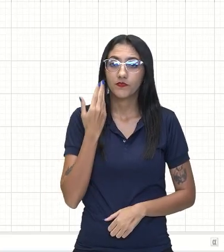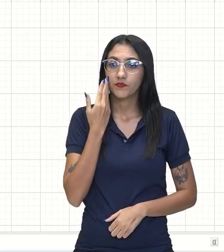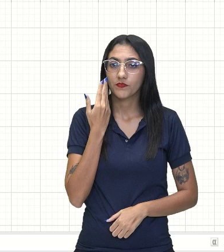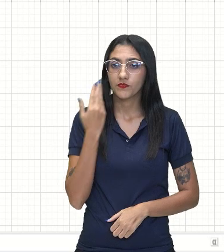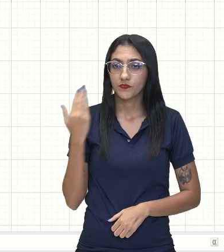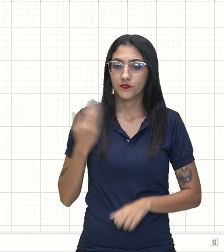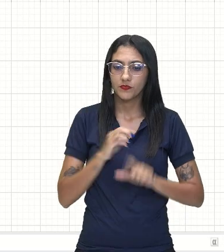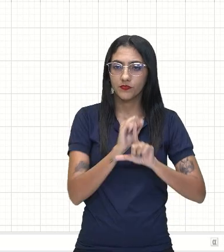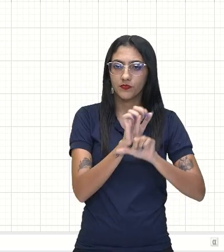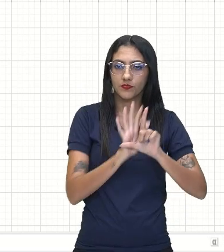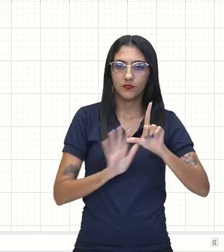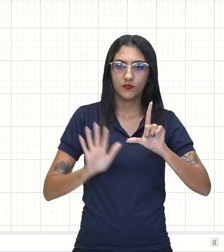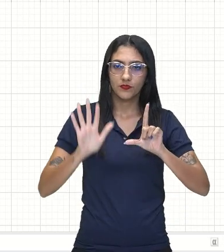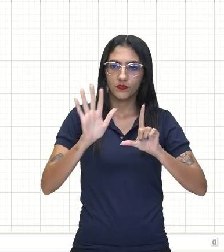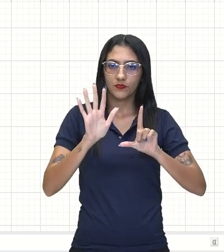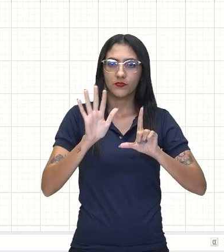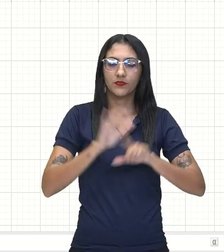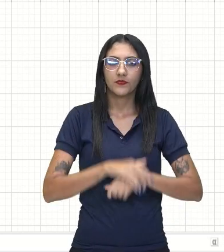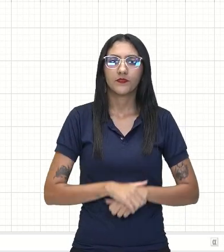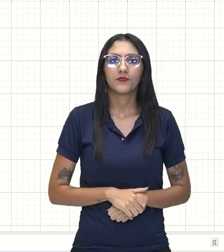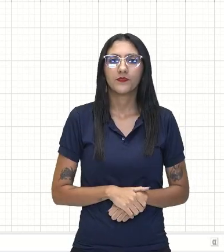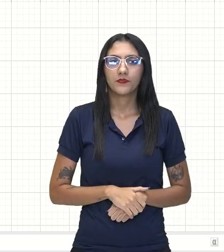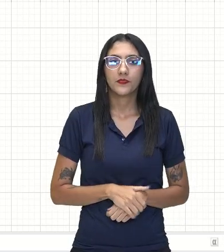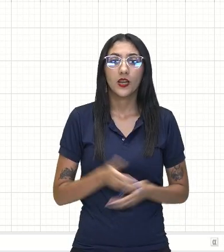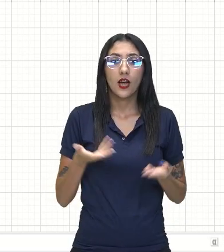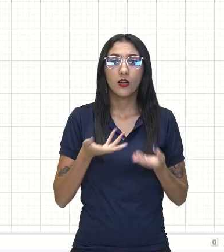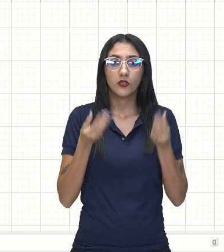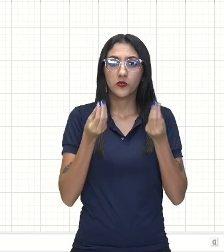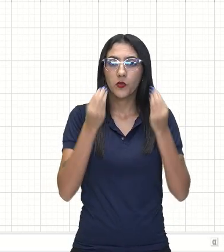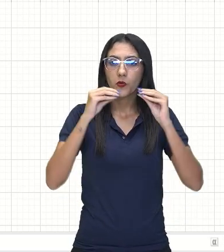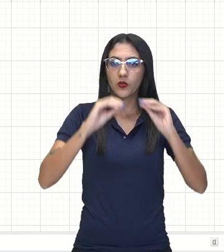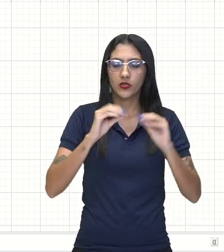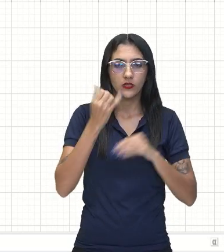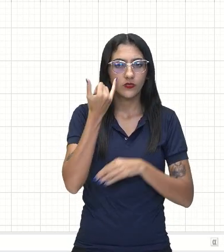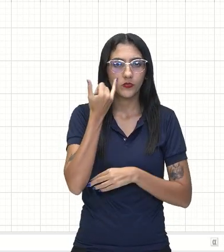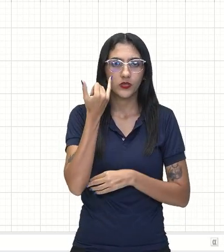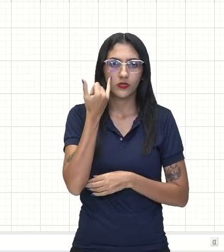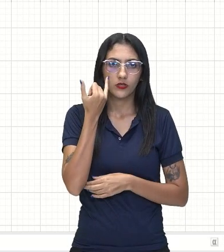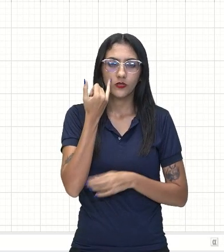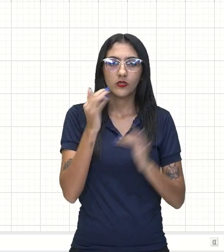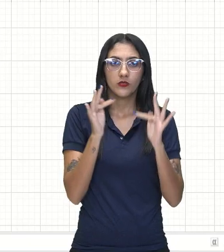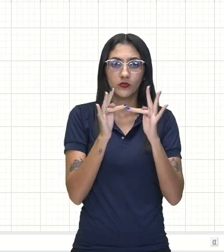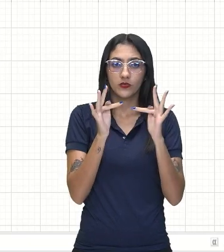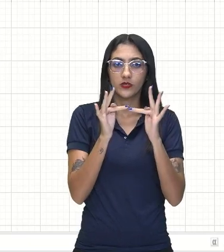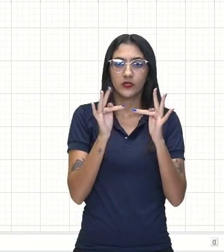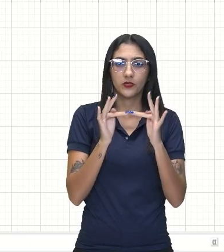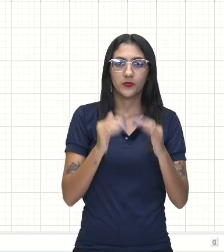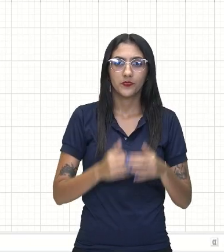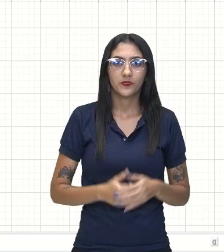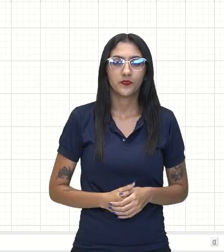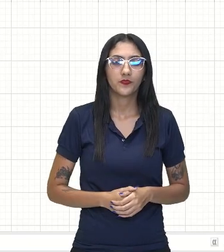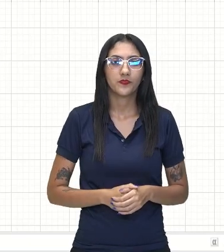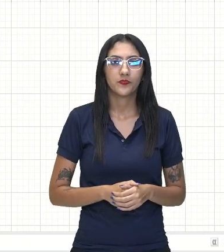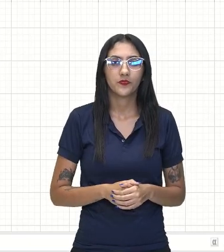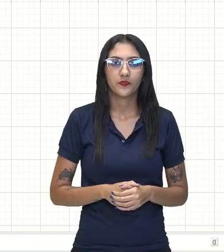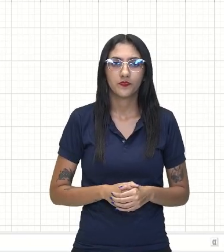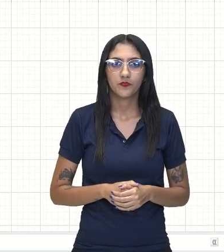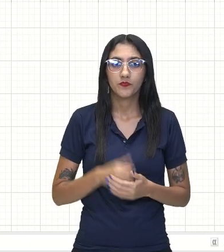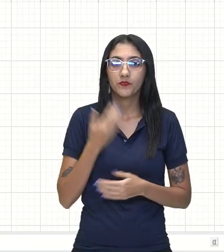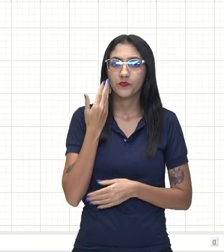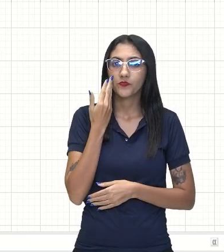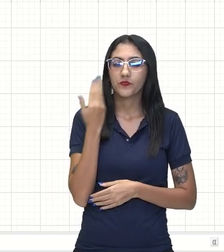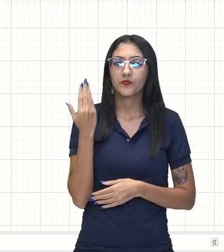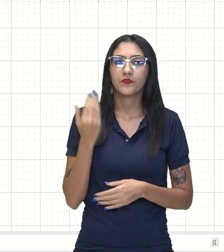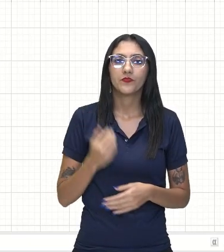cartesiano. A gente vai inserir a nossa função. Quem é a nossa função? Nossa função quadrática é f